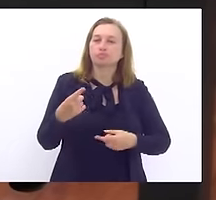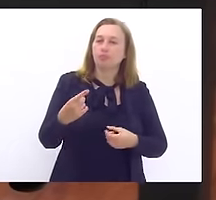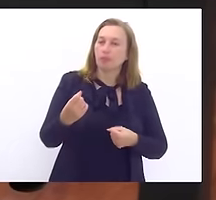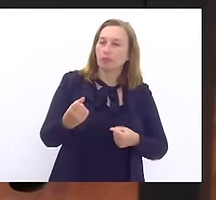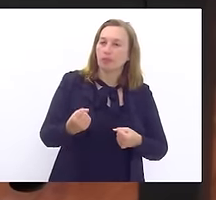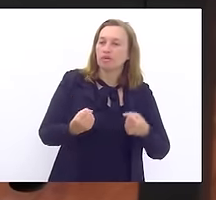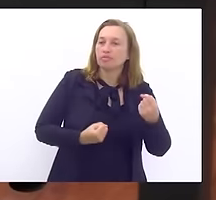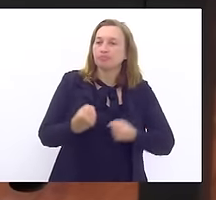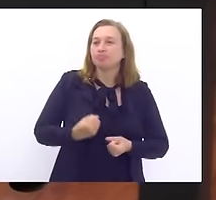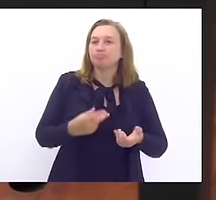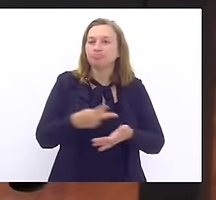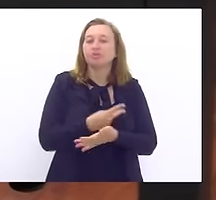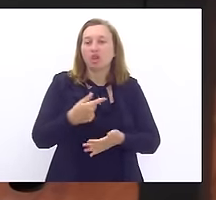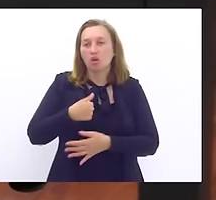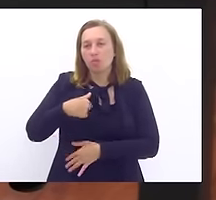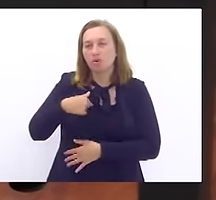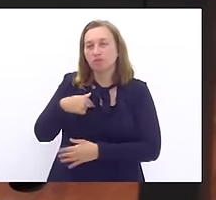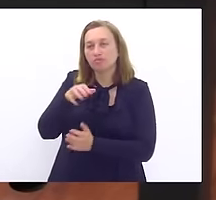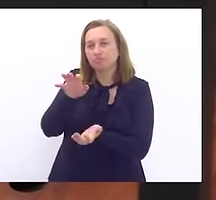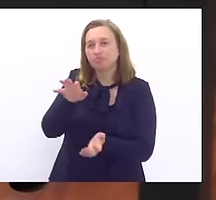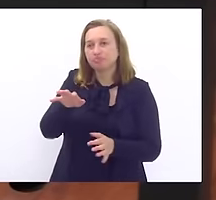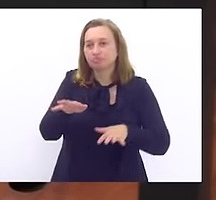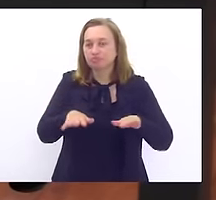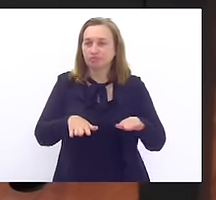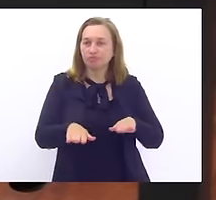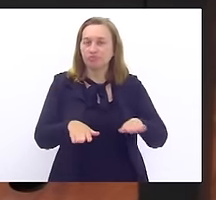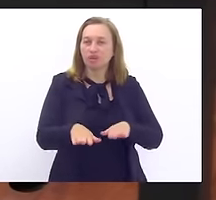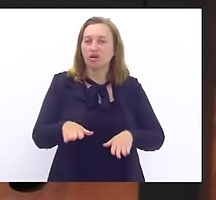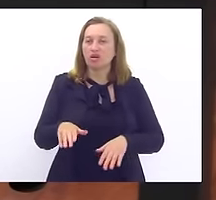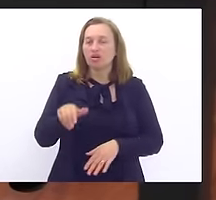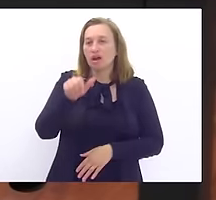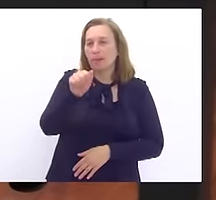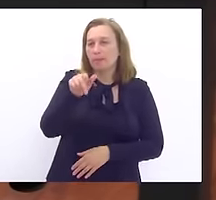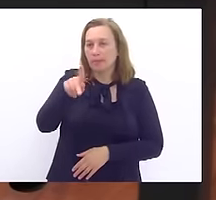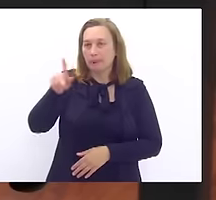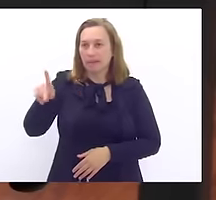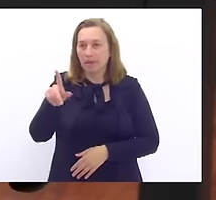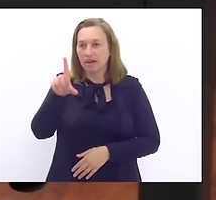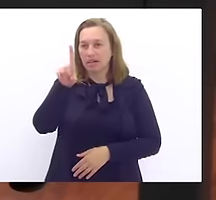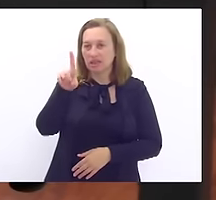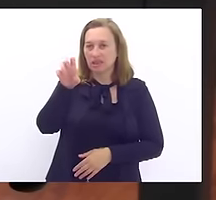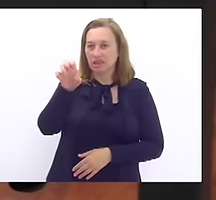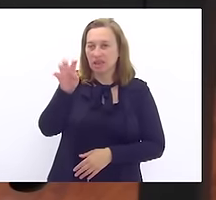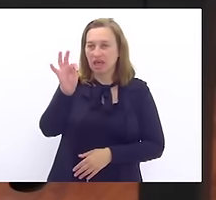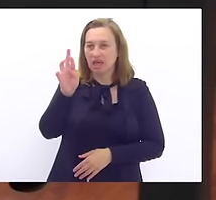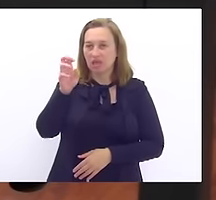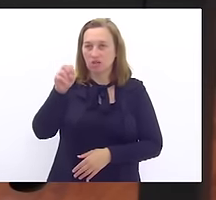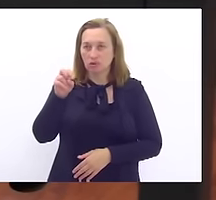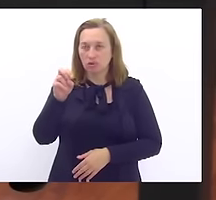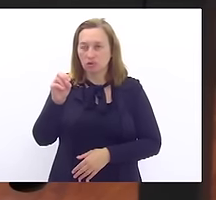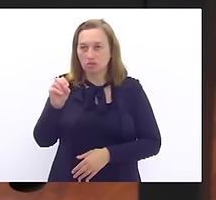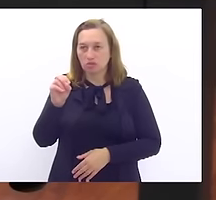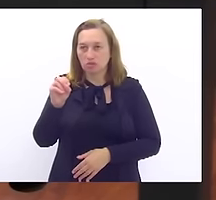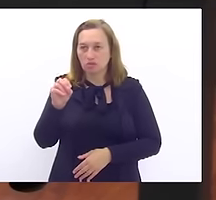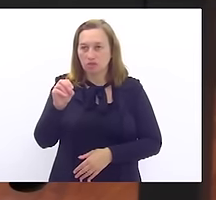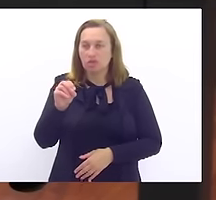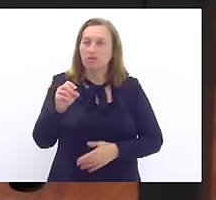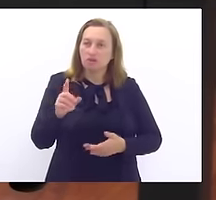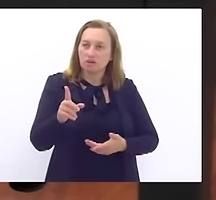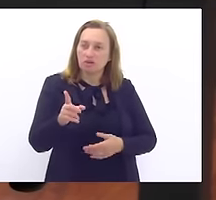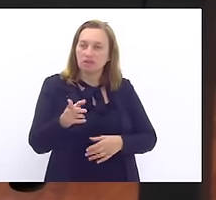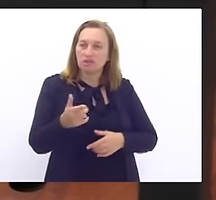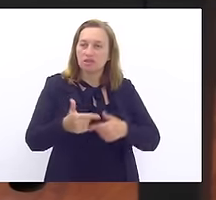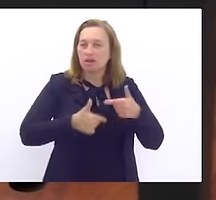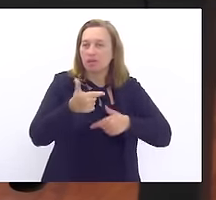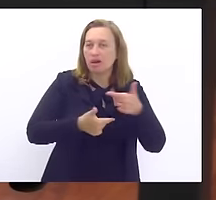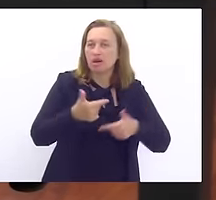eu moro em Jacarepaguá um aplicativo do meu condomínio as pessoas botam lá dentro na Avenida das Américas é o Detran fazendo operação a